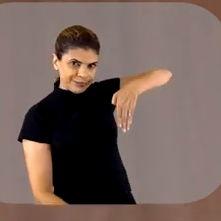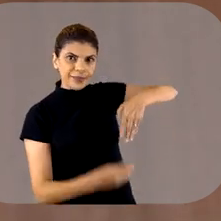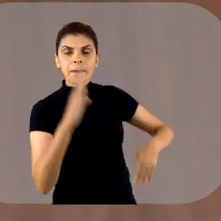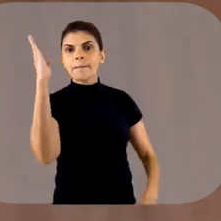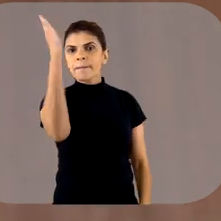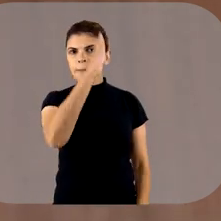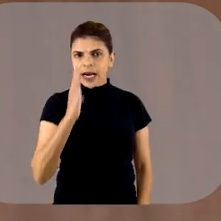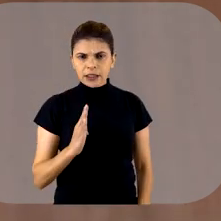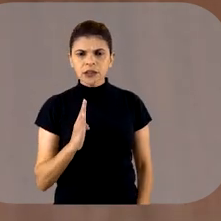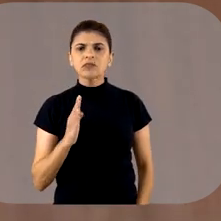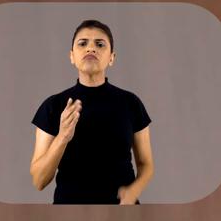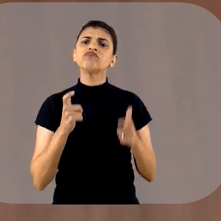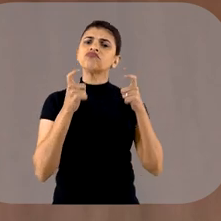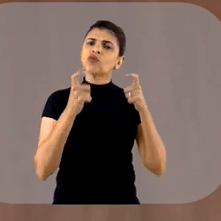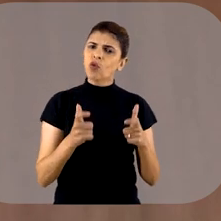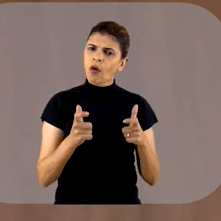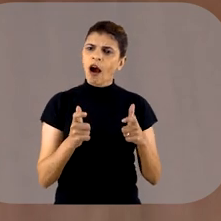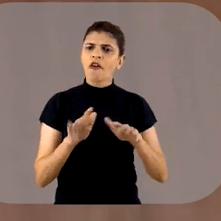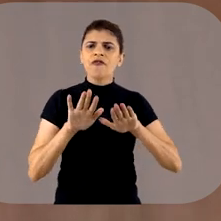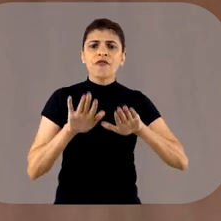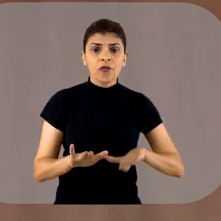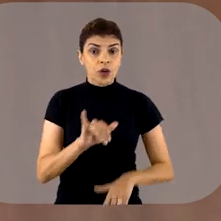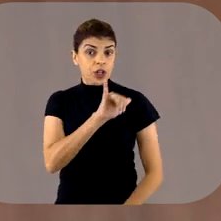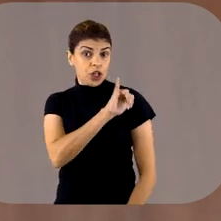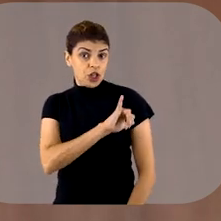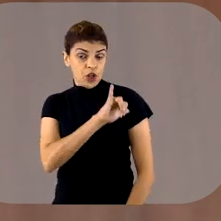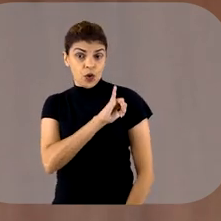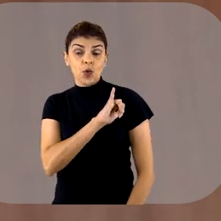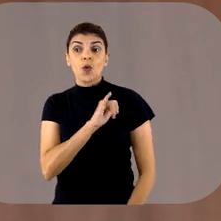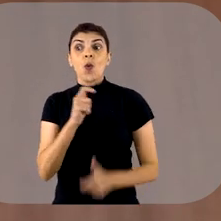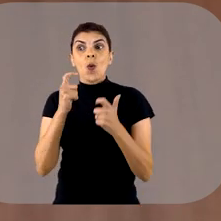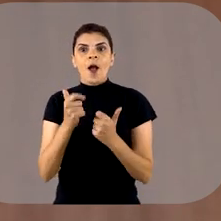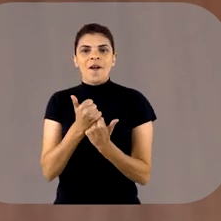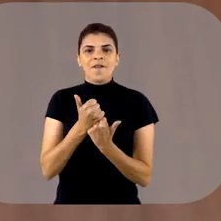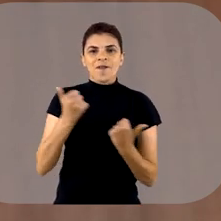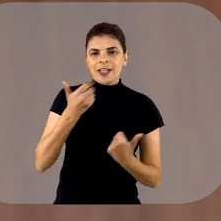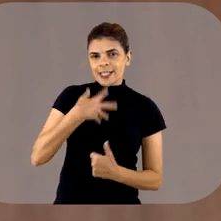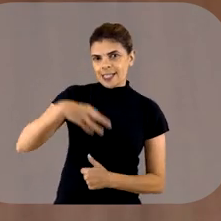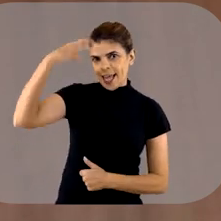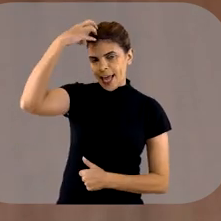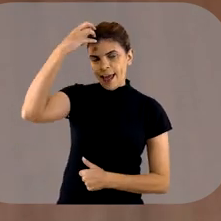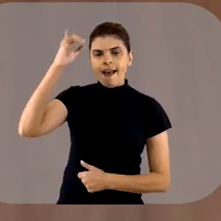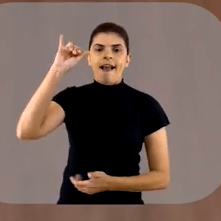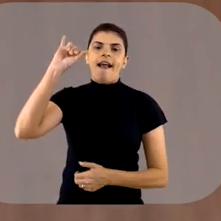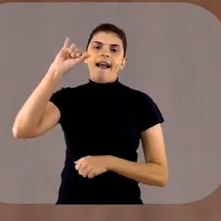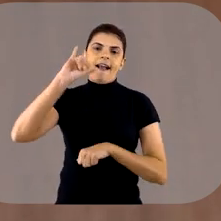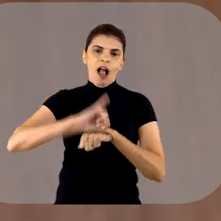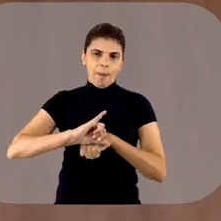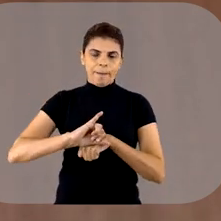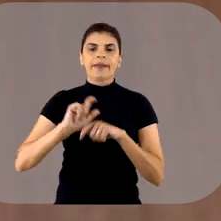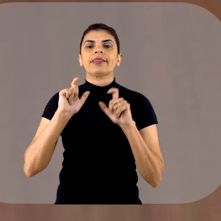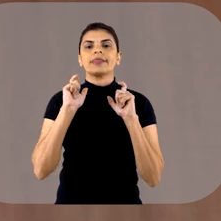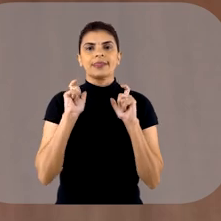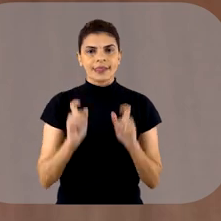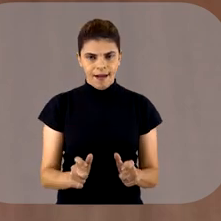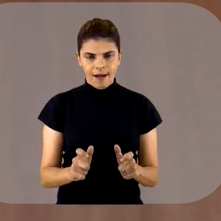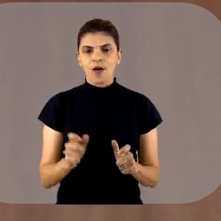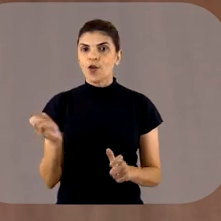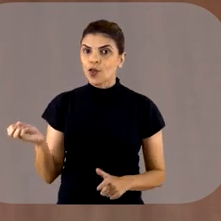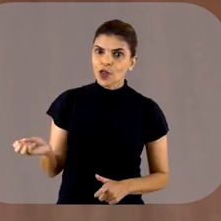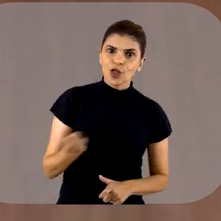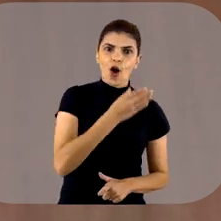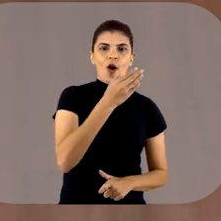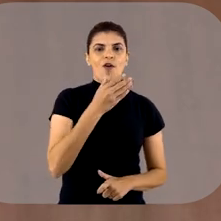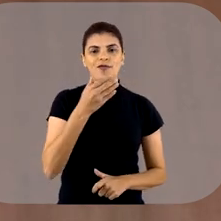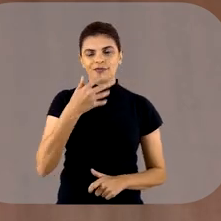Eh vai se fixar na Cidade do Rio de Janeiro que até então era sede do Vice reino e vai se transformar então na na capital do do